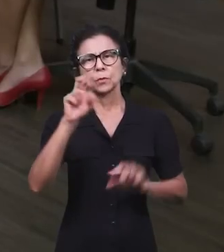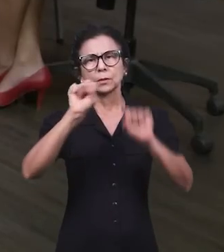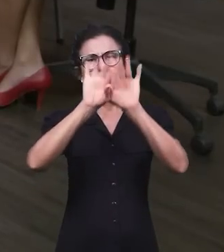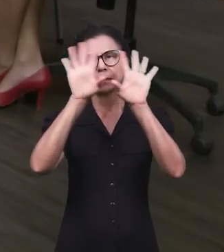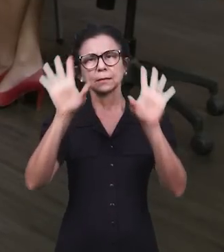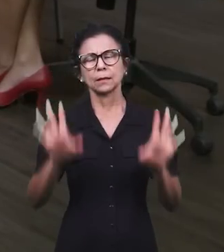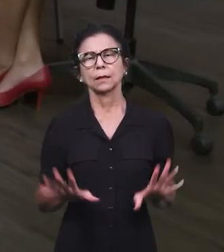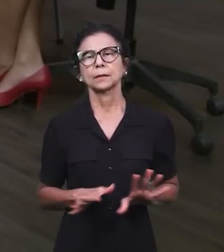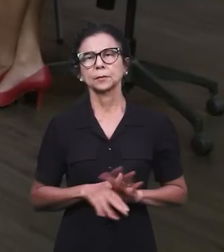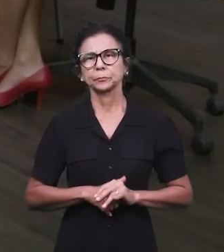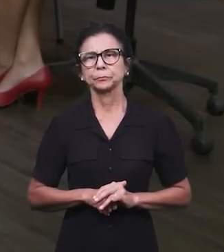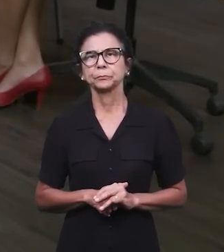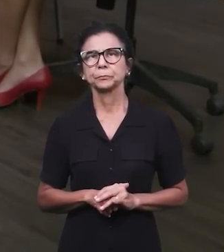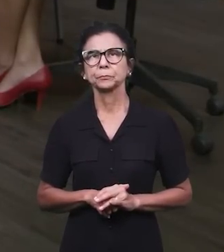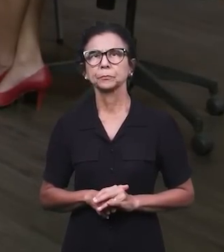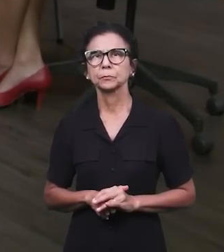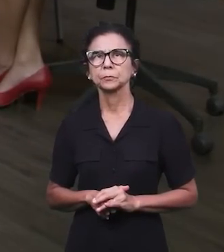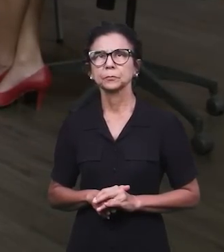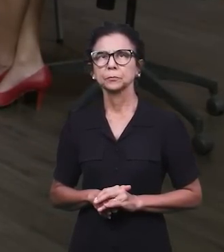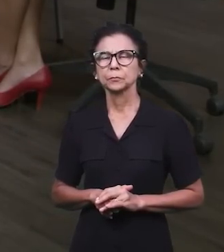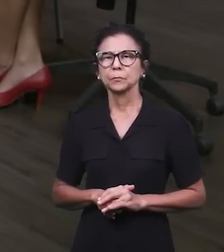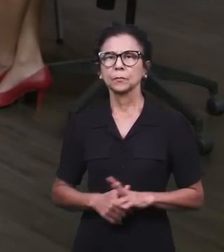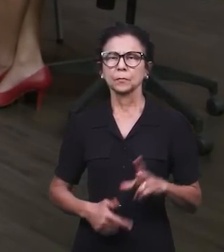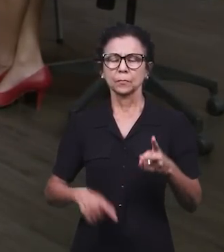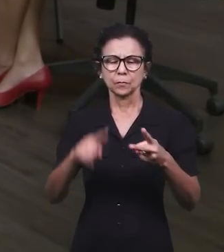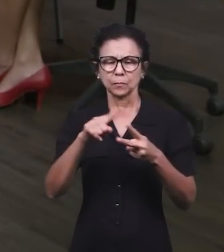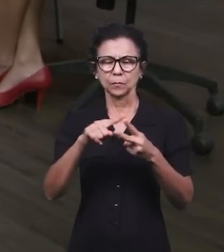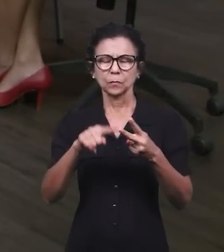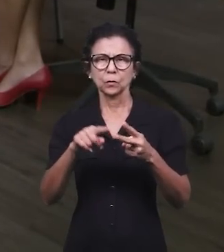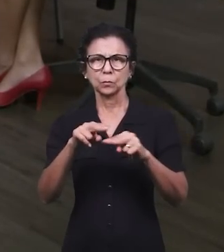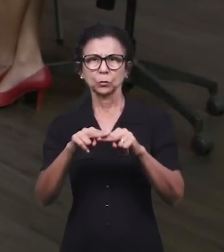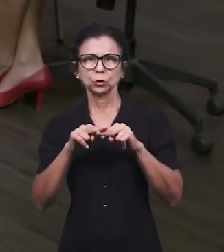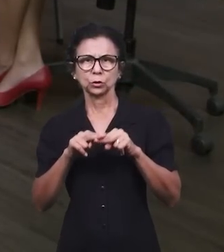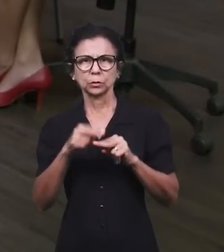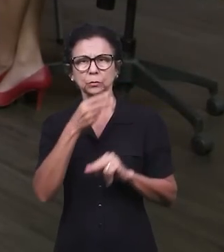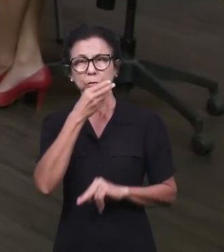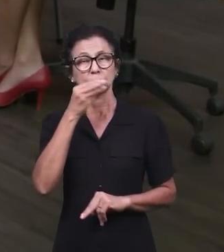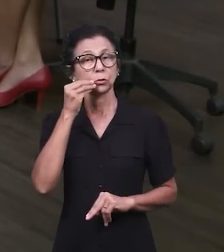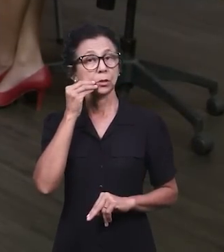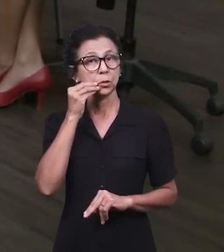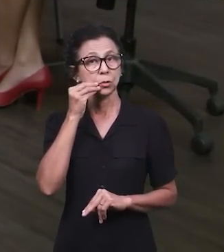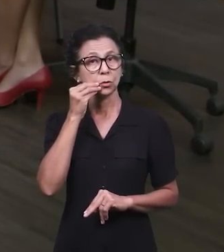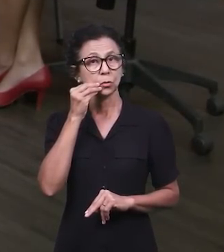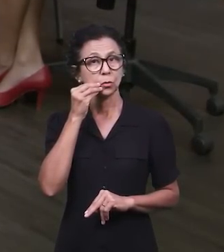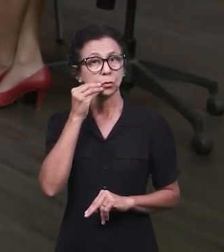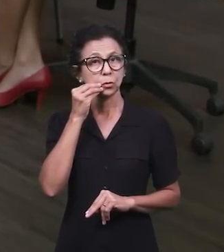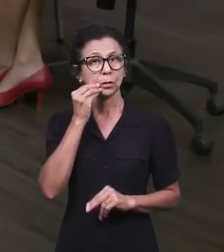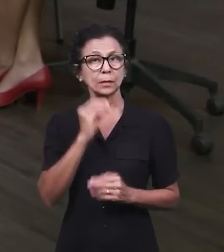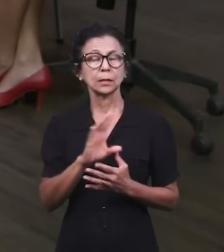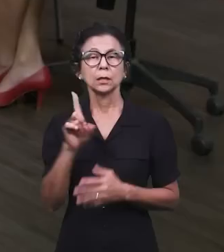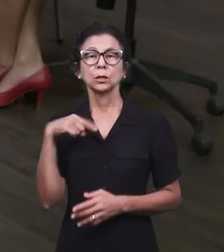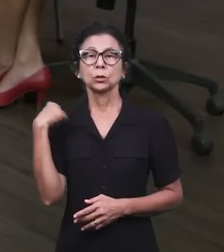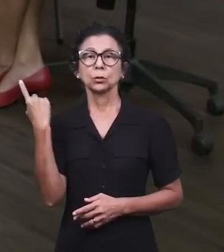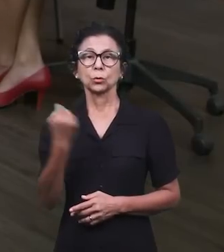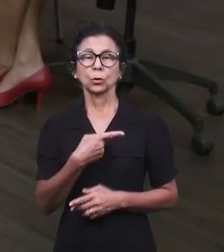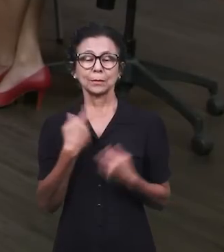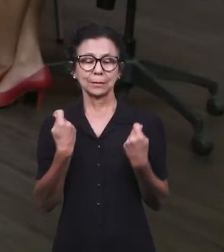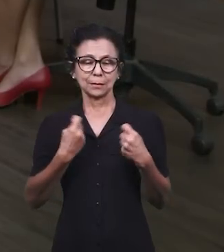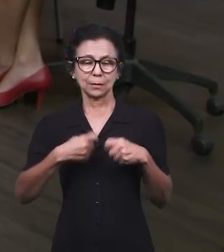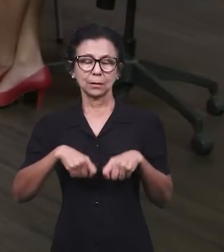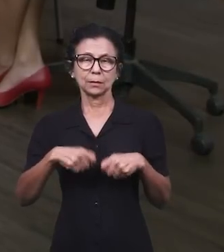eu acho que há dois motivos, vamos dizer assim, que a gente jejua. Um é pelas nossas